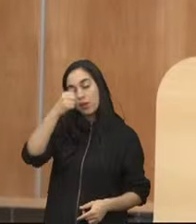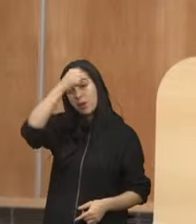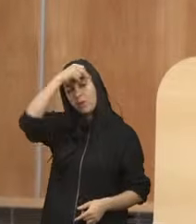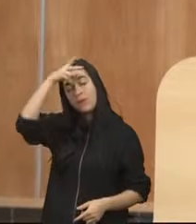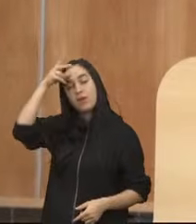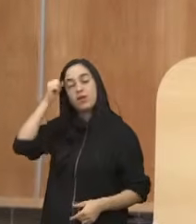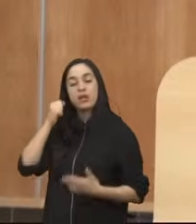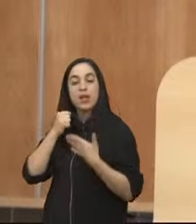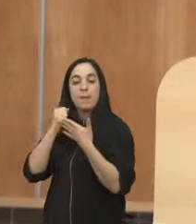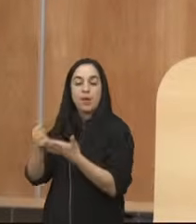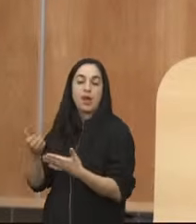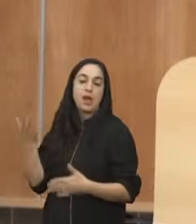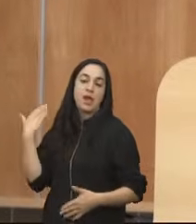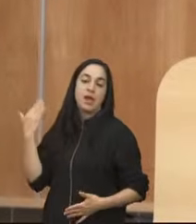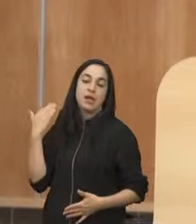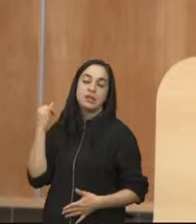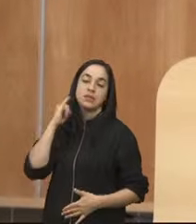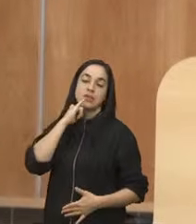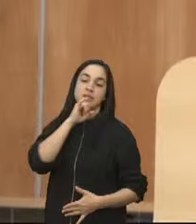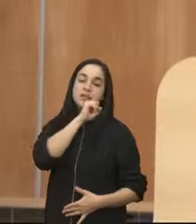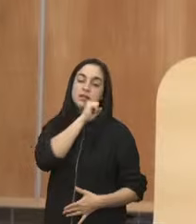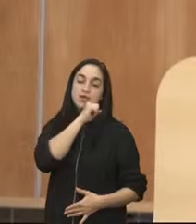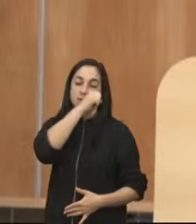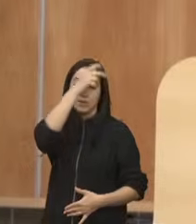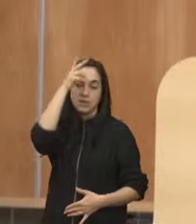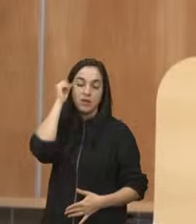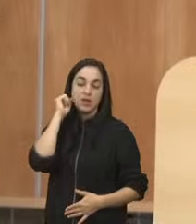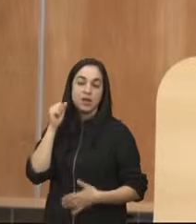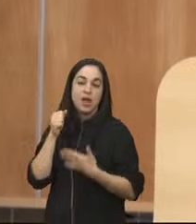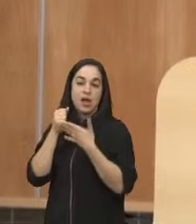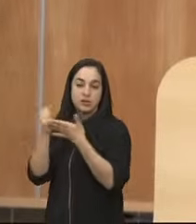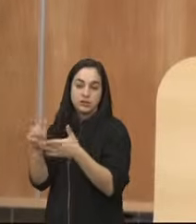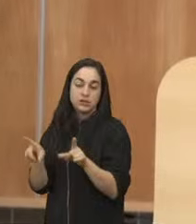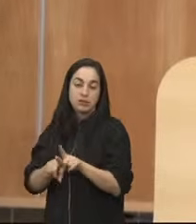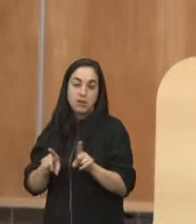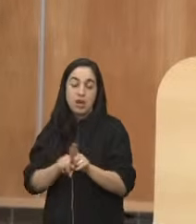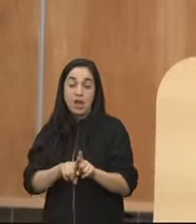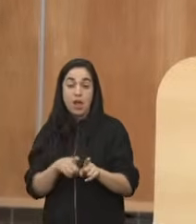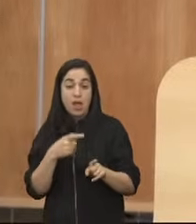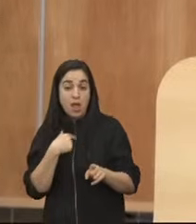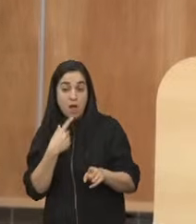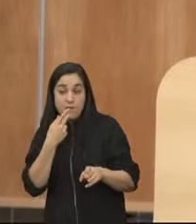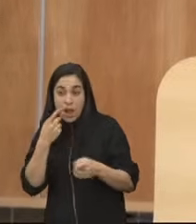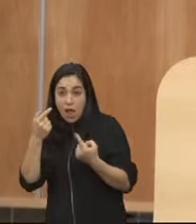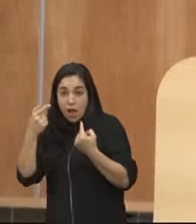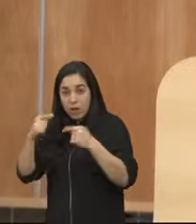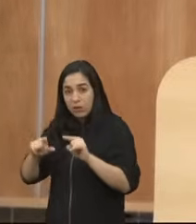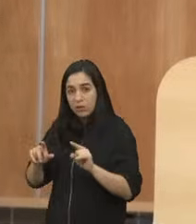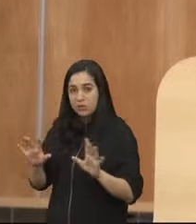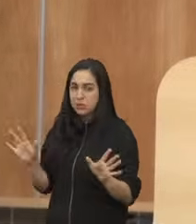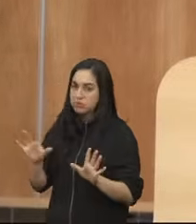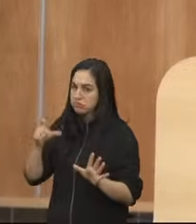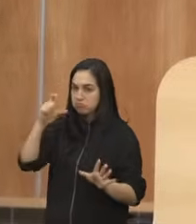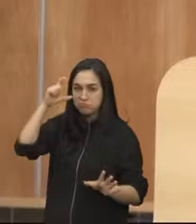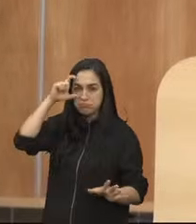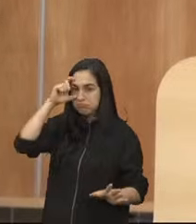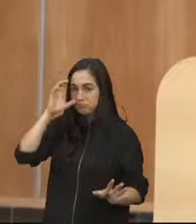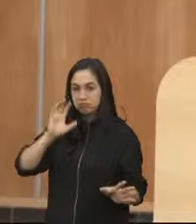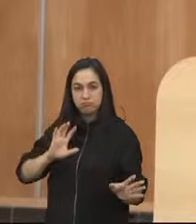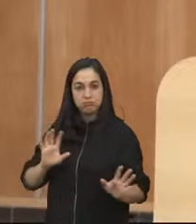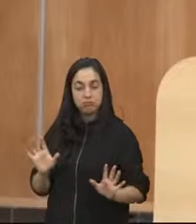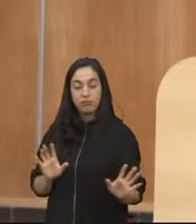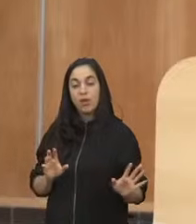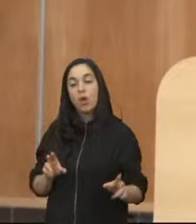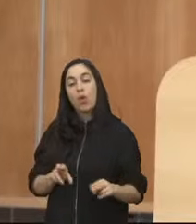do prefeito anterior, está dizendo que a cidade está quebrada, quem sou eu para contrapor o Marcelo, não é? Então, por